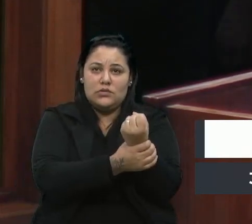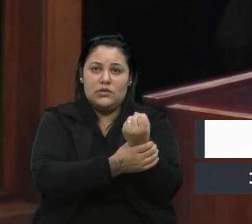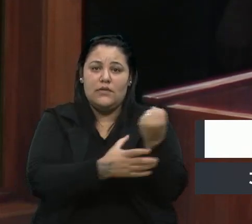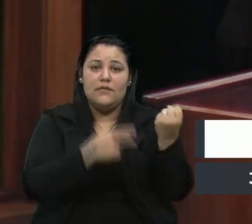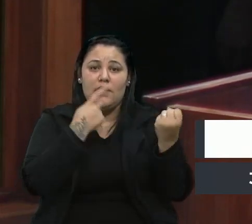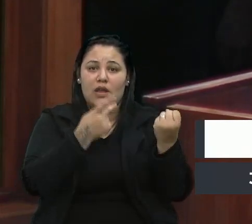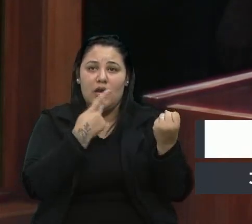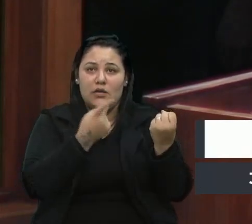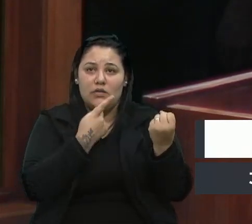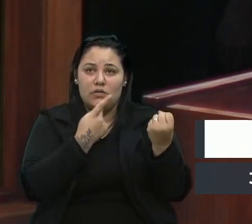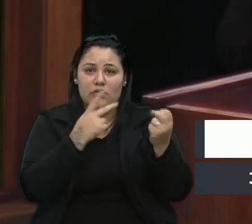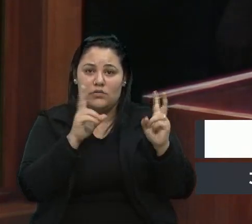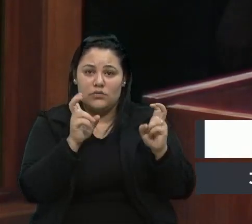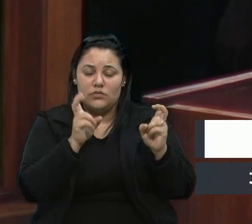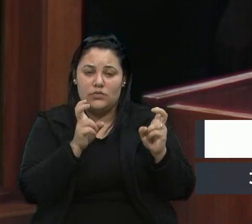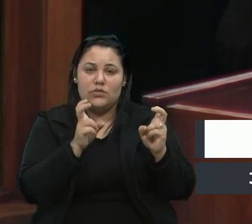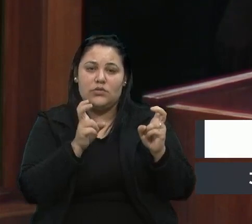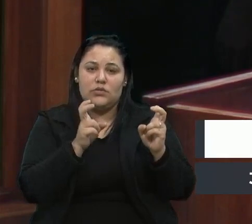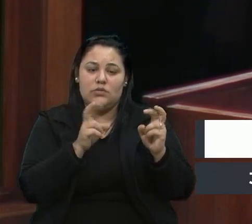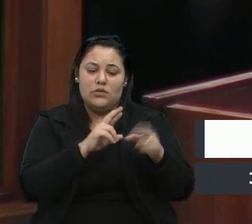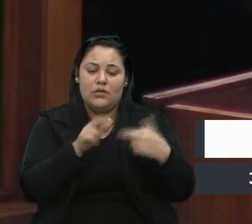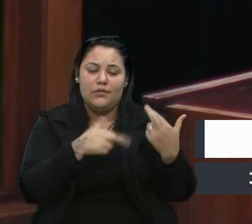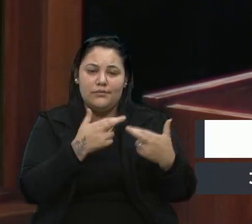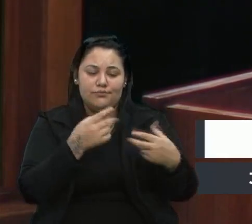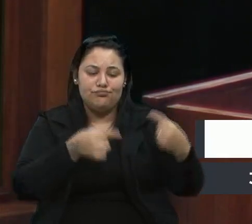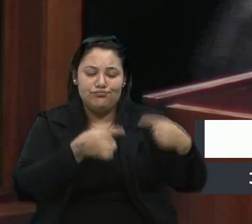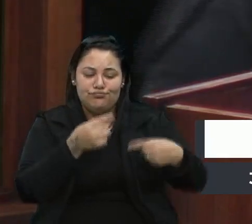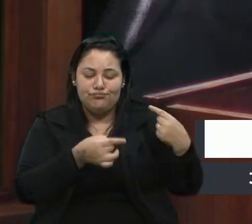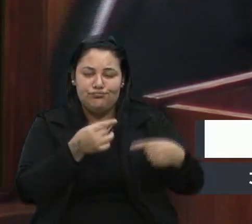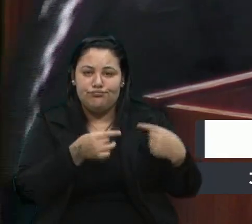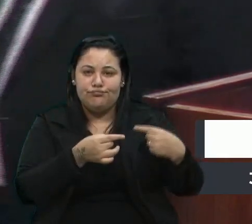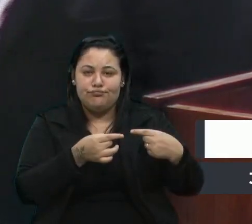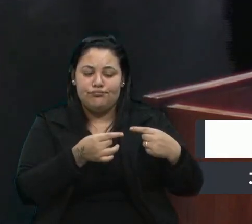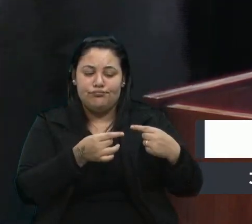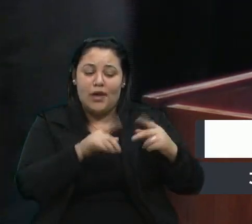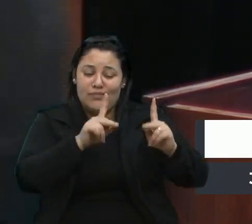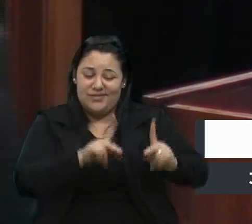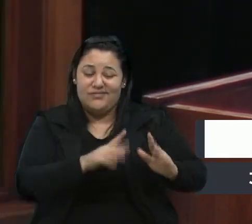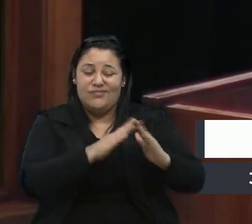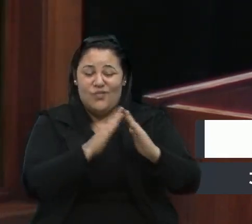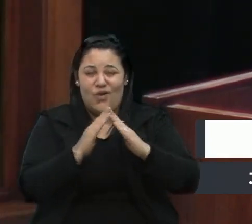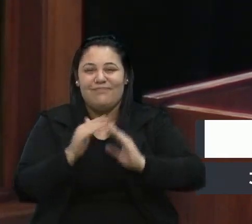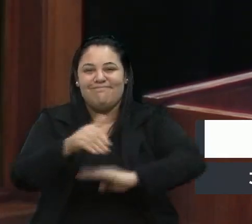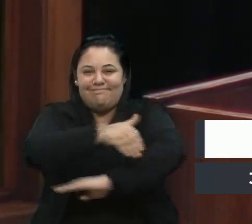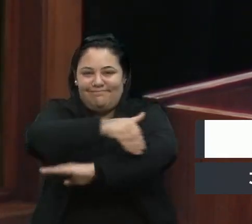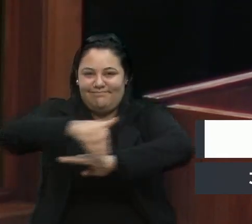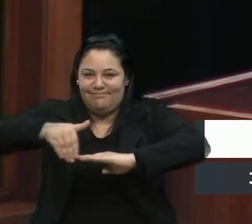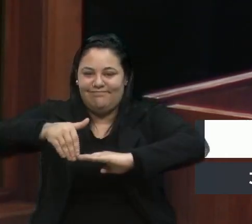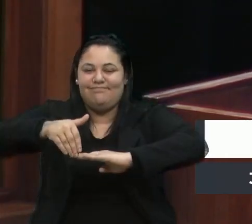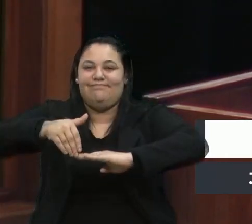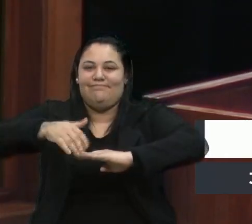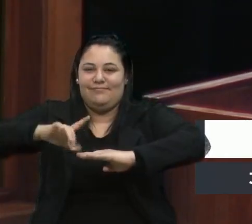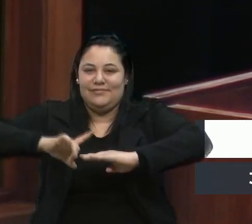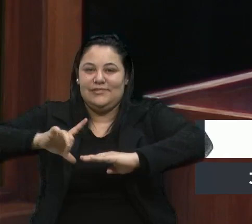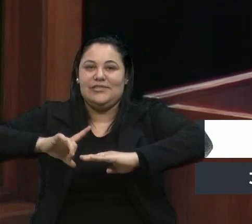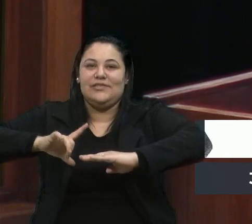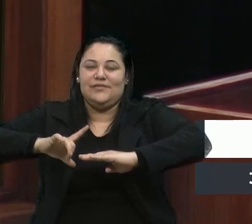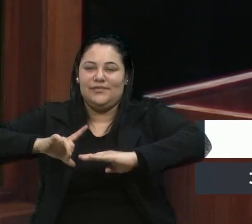discutimos a questão da segurança e a questão dos moradores em situação de rua, né, teve alguns